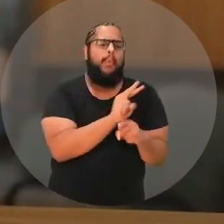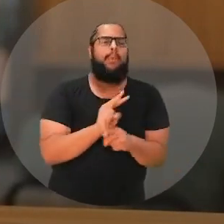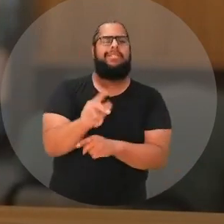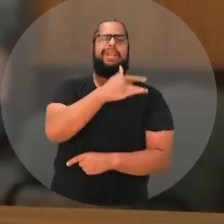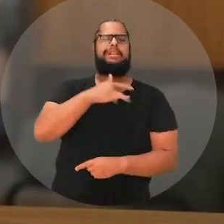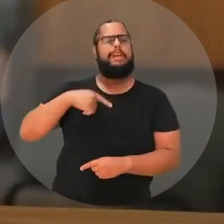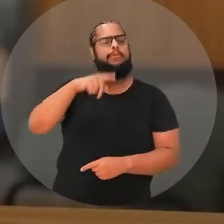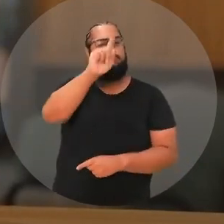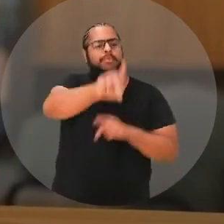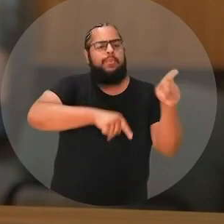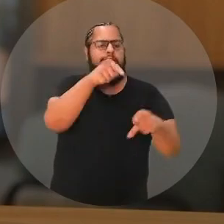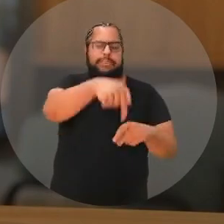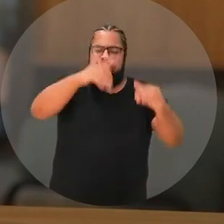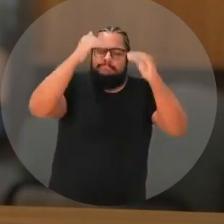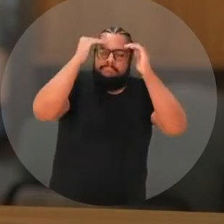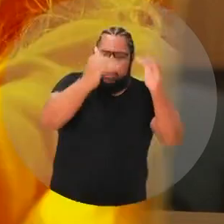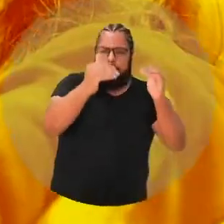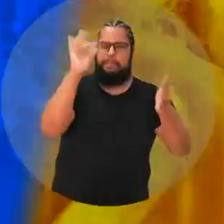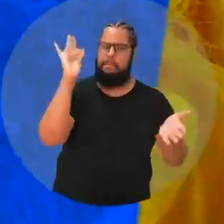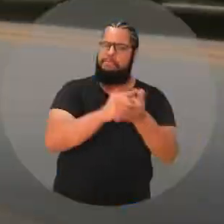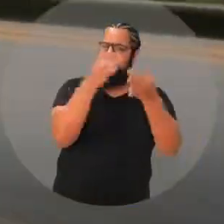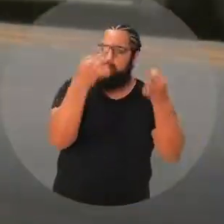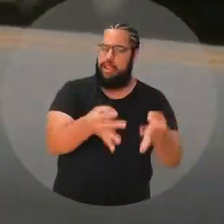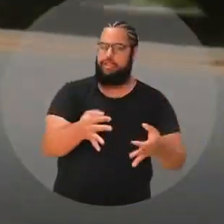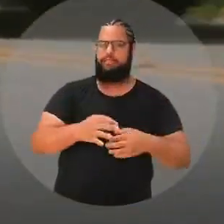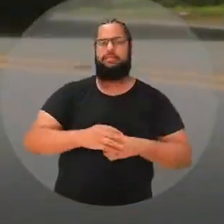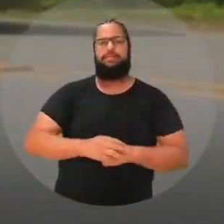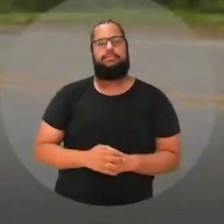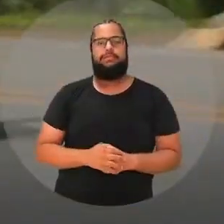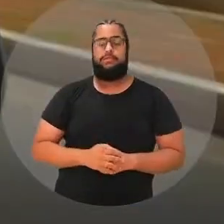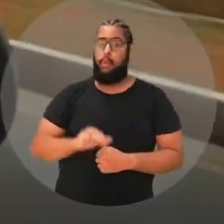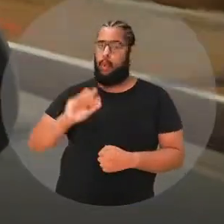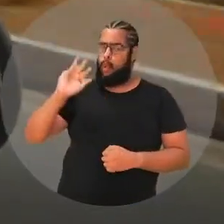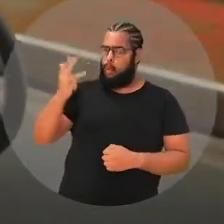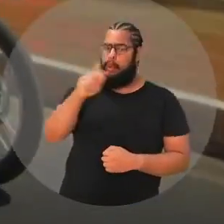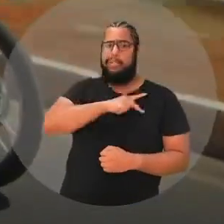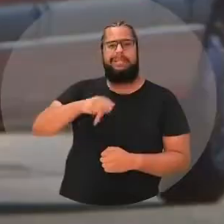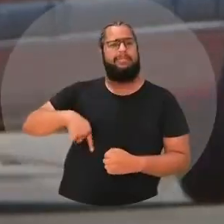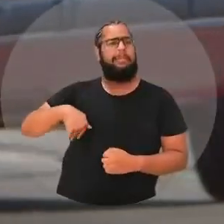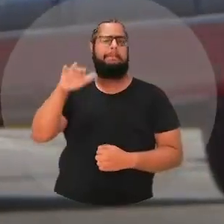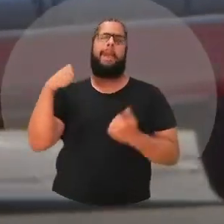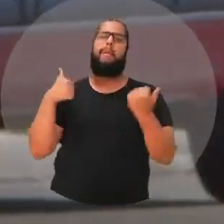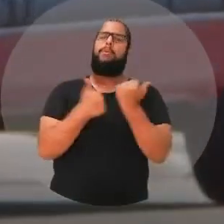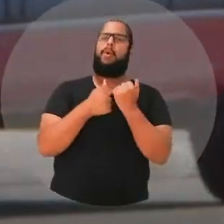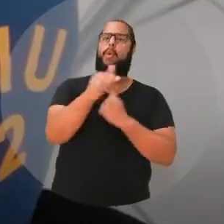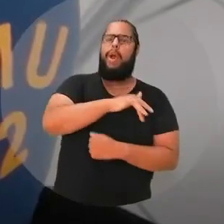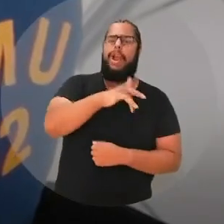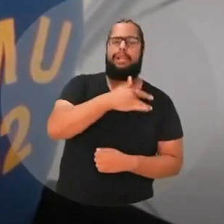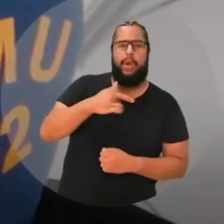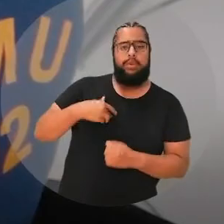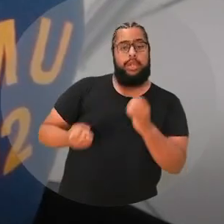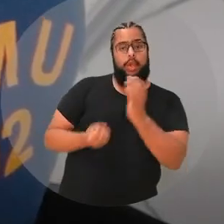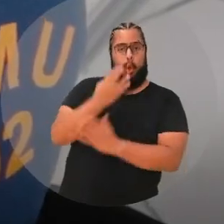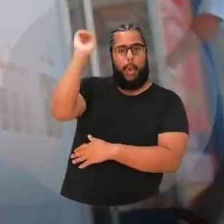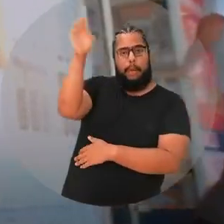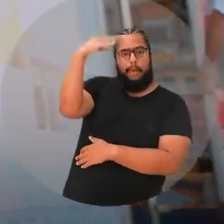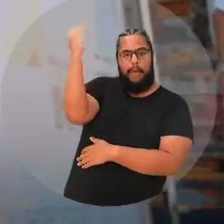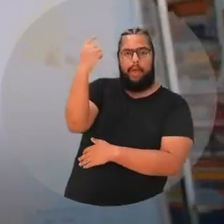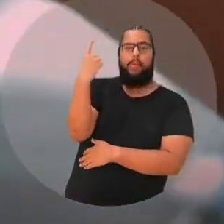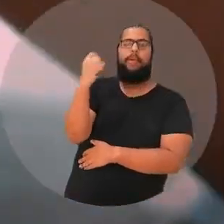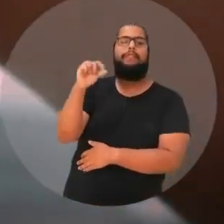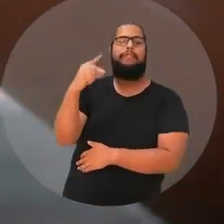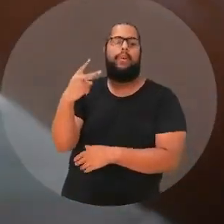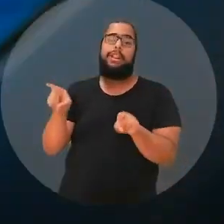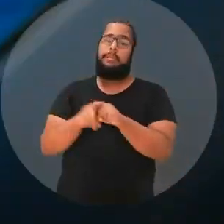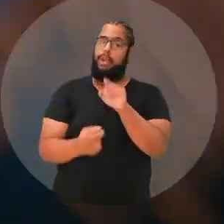povo com o respeito e o carinho que ele merece. Lula foi o presidente que mais fez pela saúde. Criou o SAMU 92,